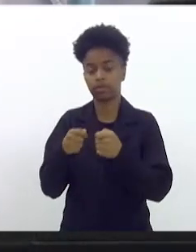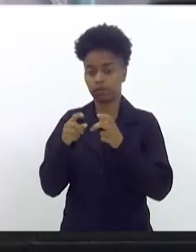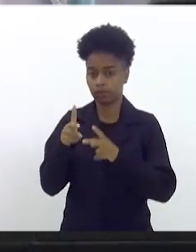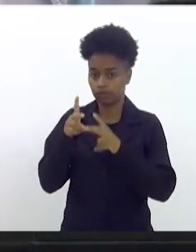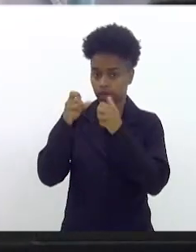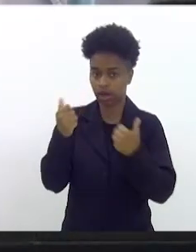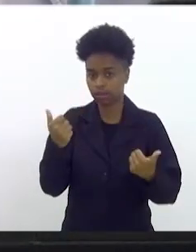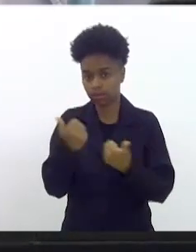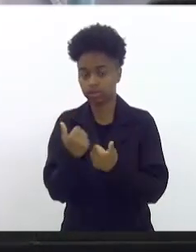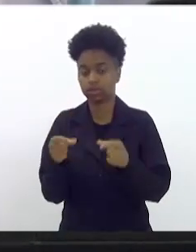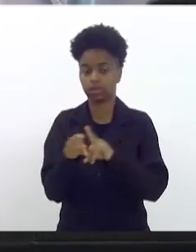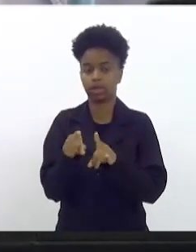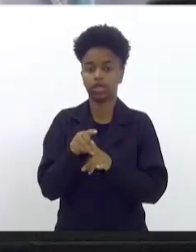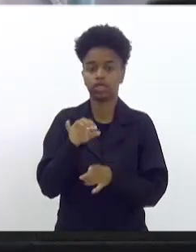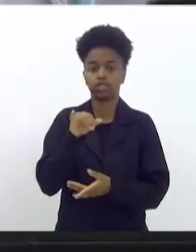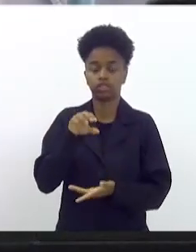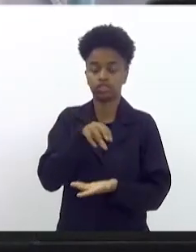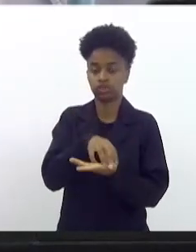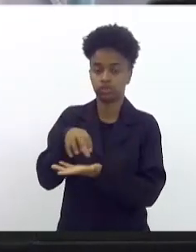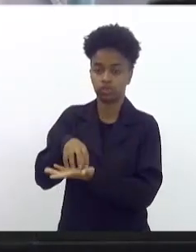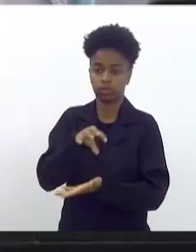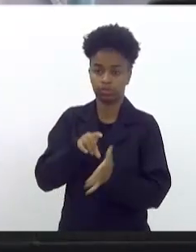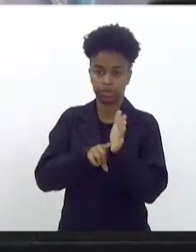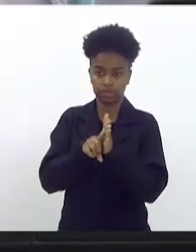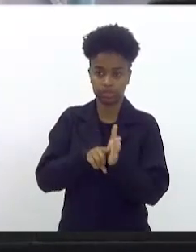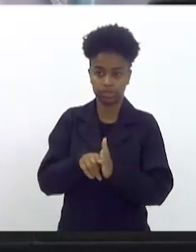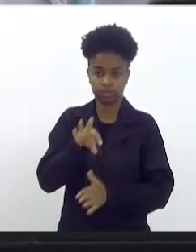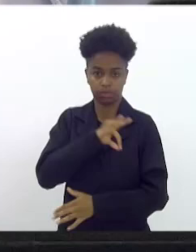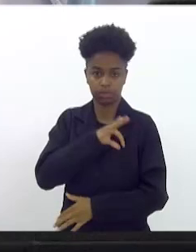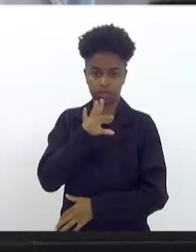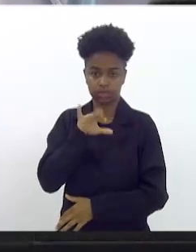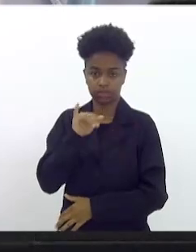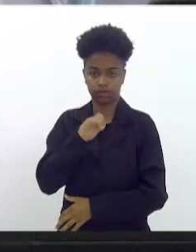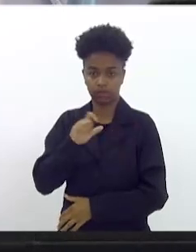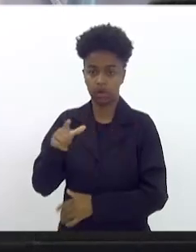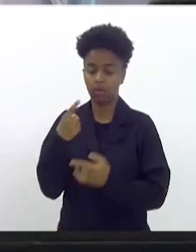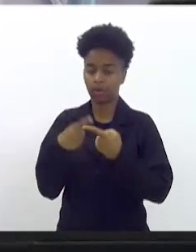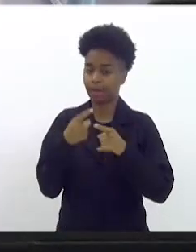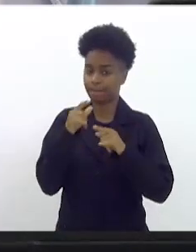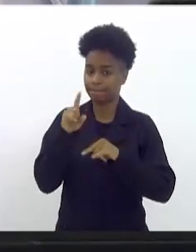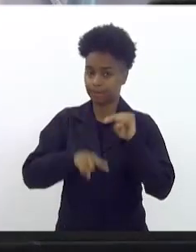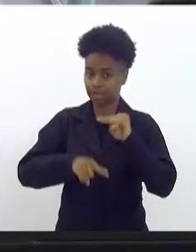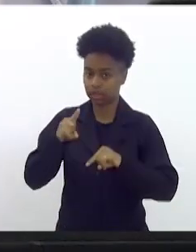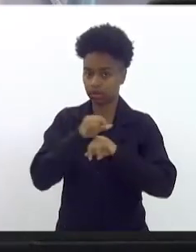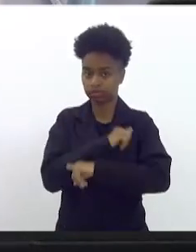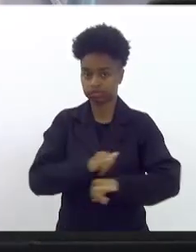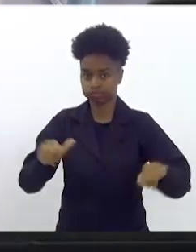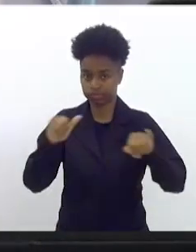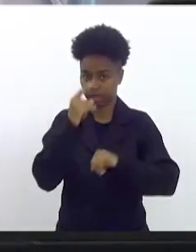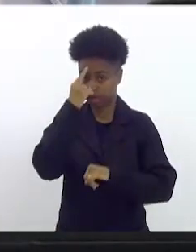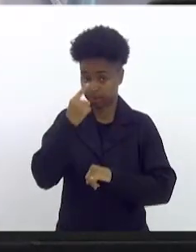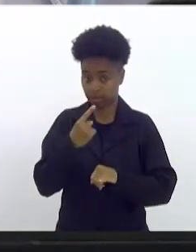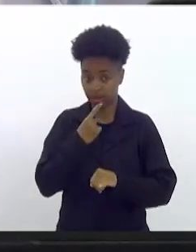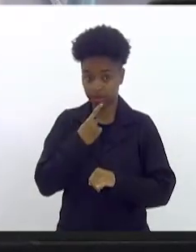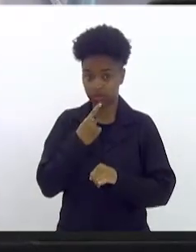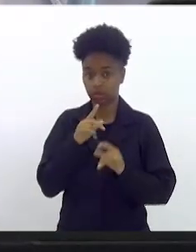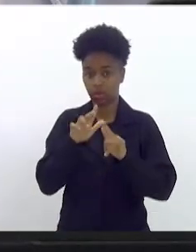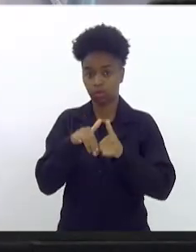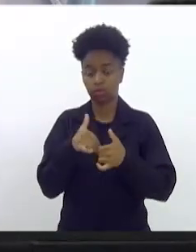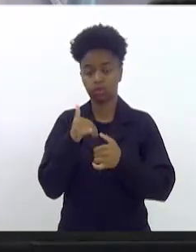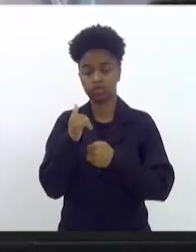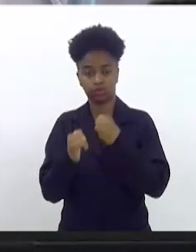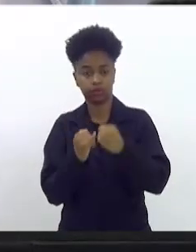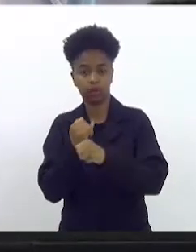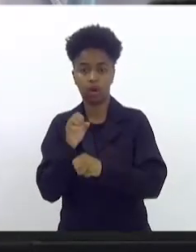de pesquisa da Polícia Civil, porque esse material que é divulgado na imagem pela informática ou pelo